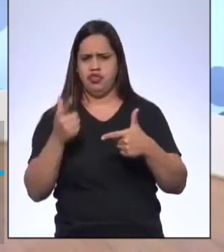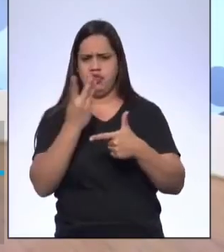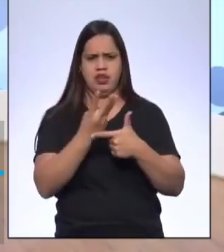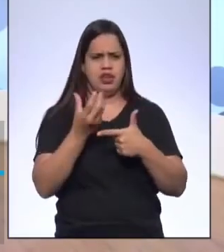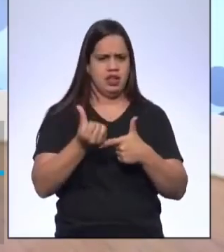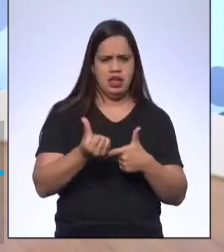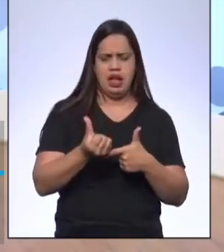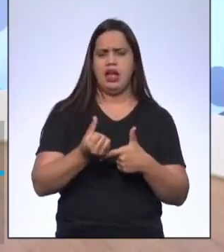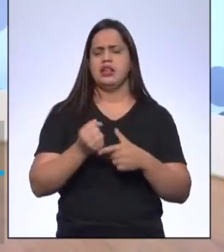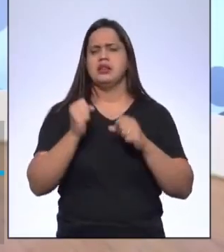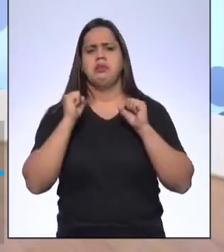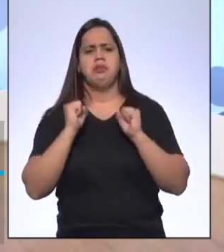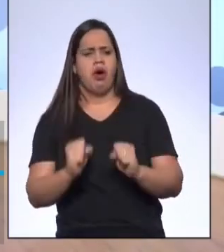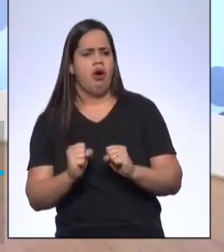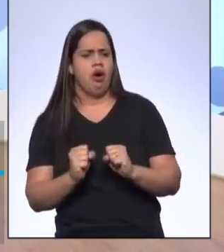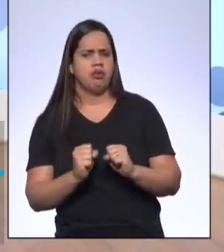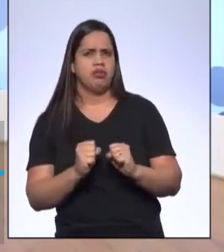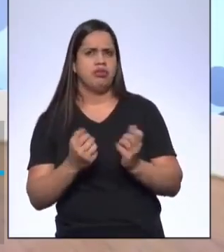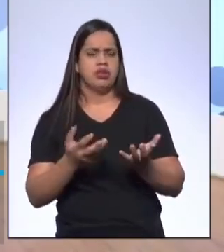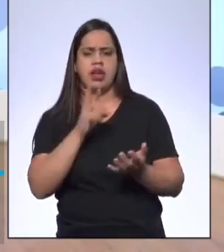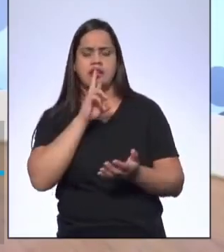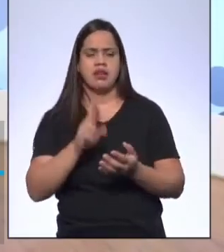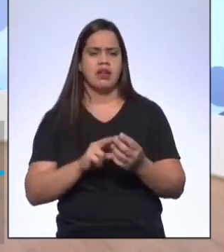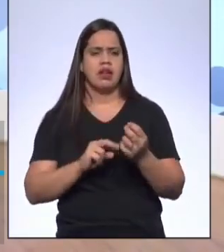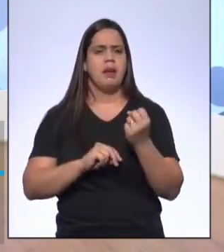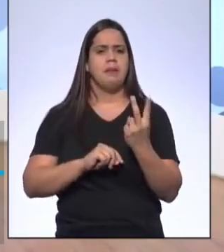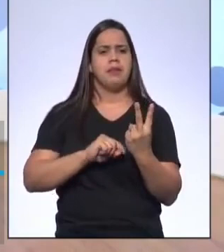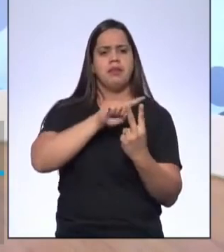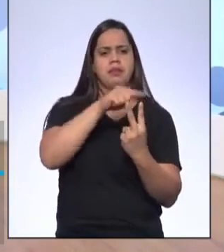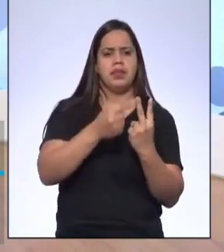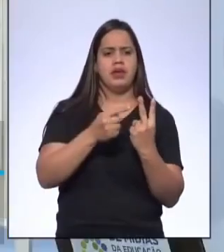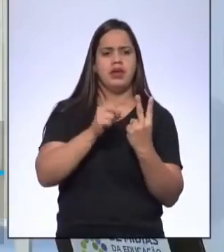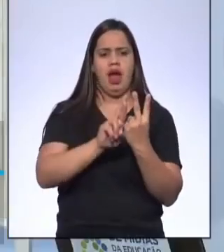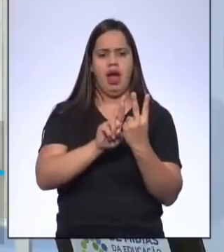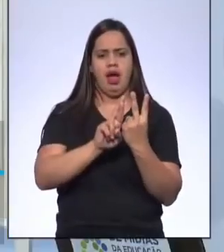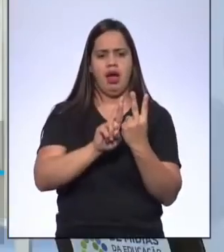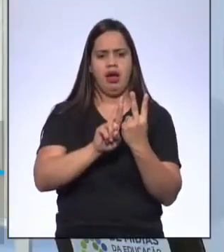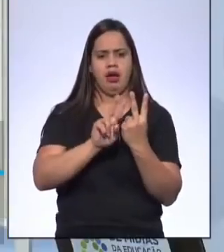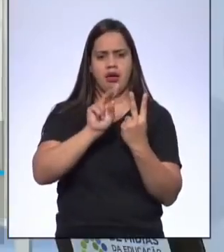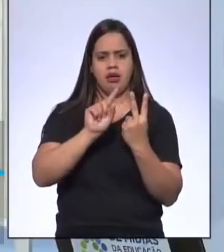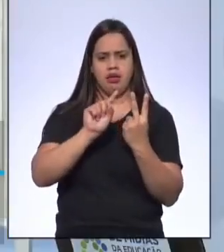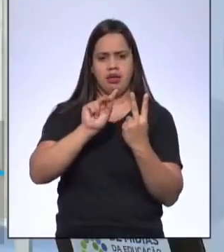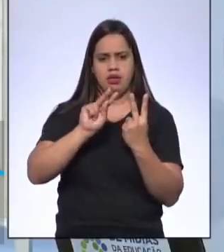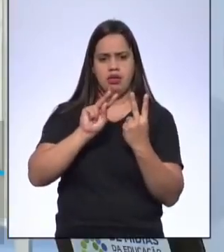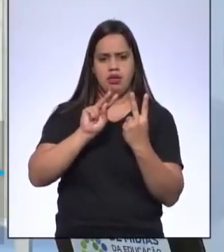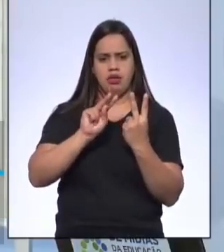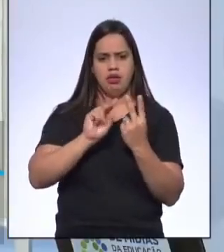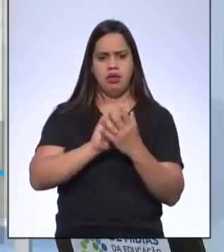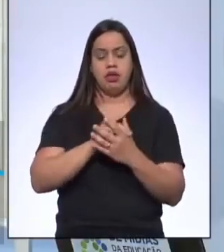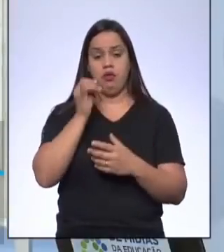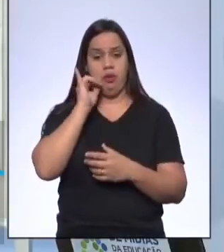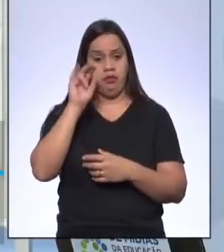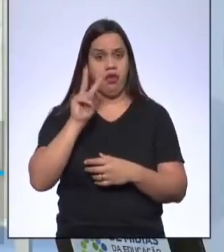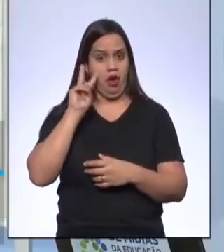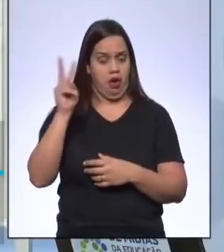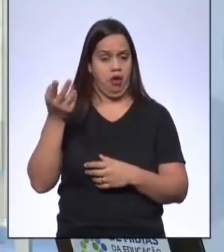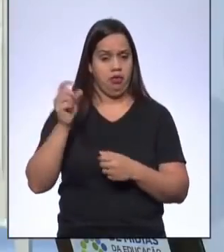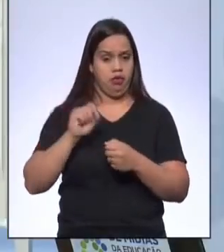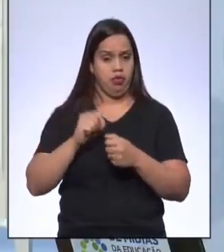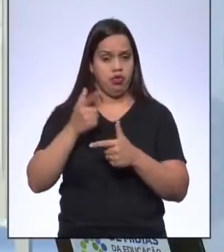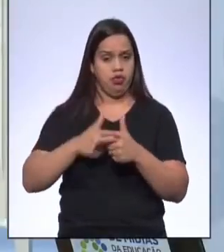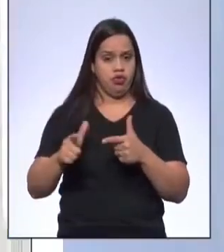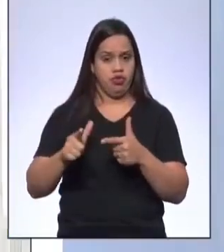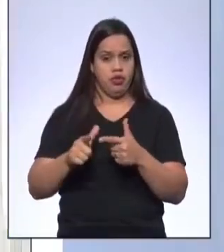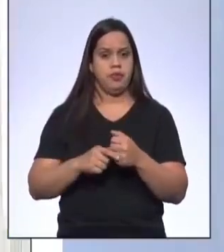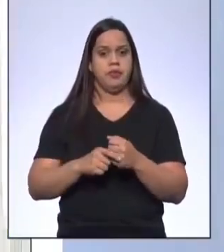36 aí, você pode, que daria πr sobre 100, né? Ó, vou até fazer aqui. Se eu dividir por 36 aqui em cima, ó, cancela